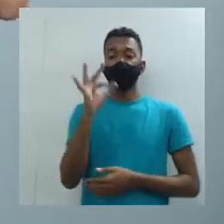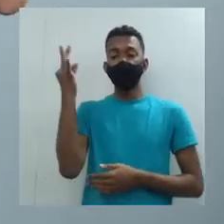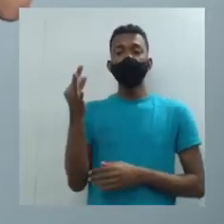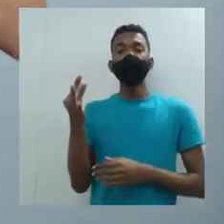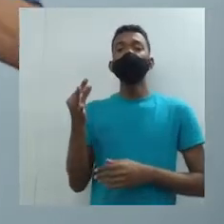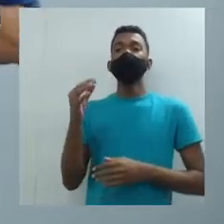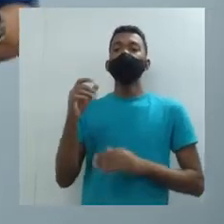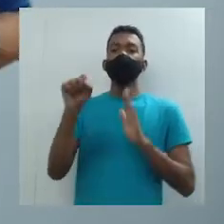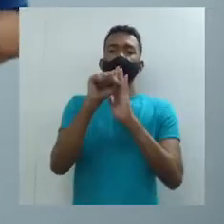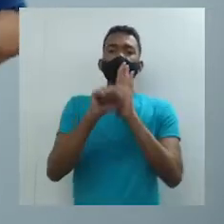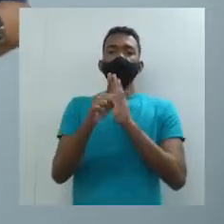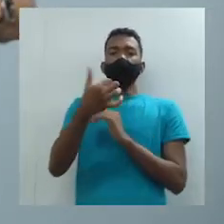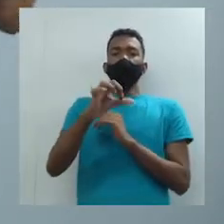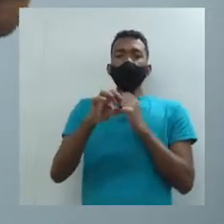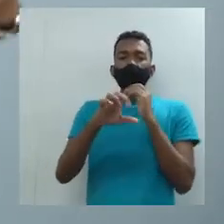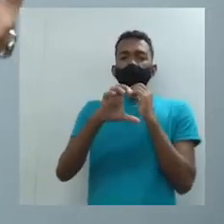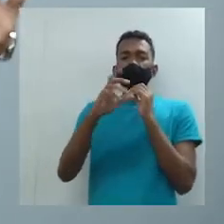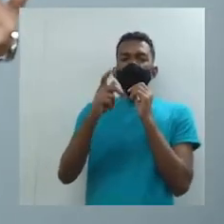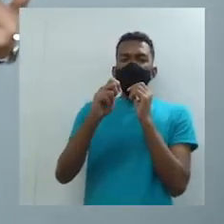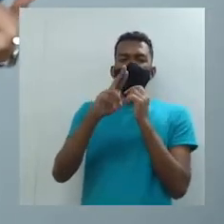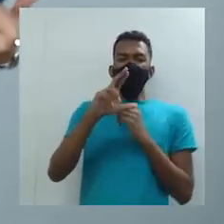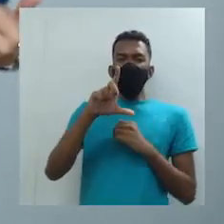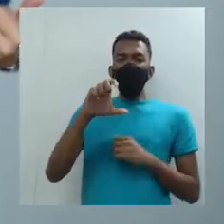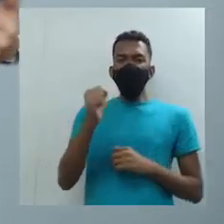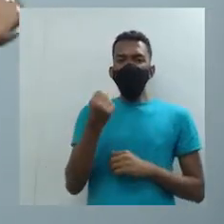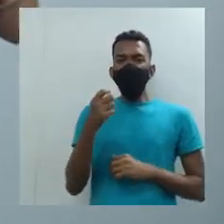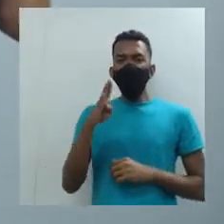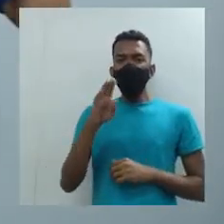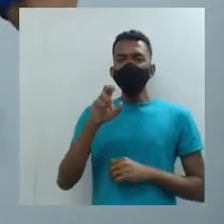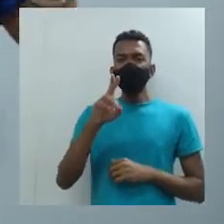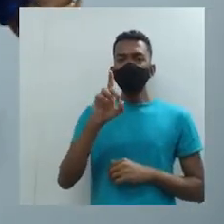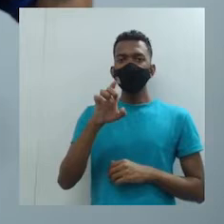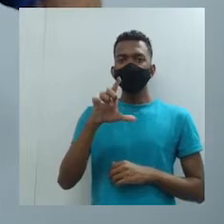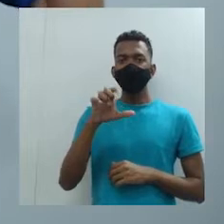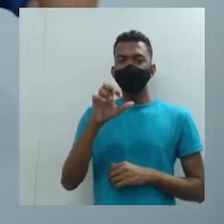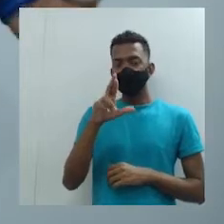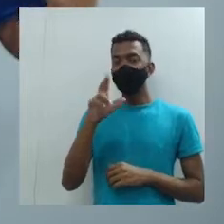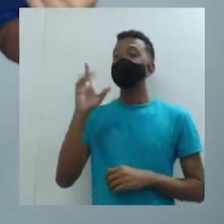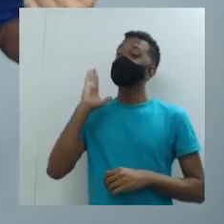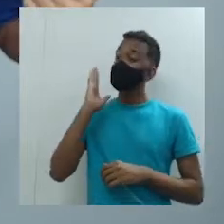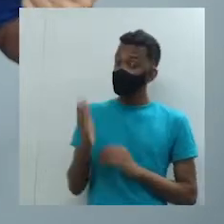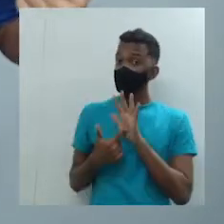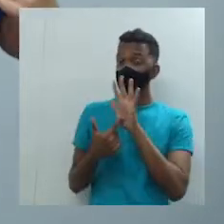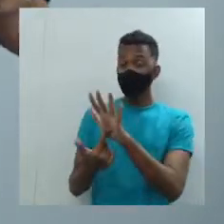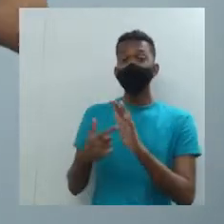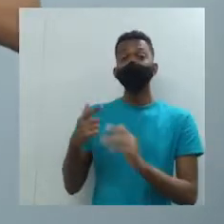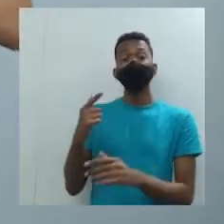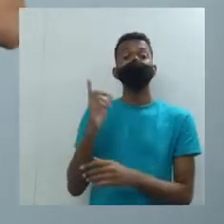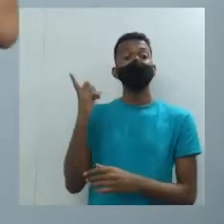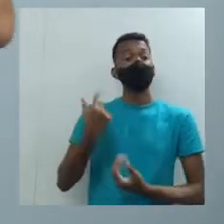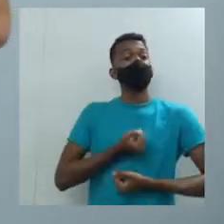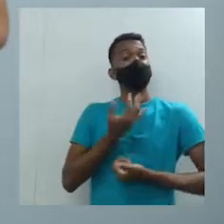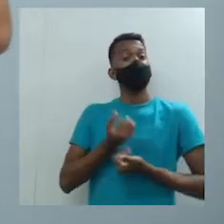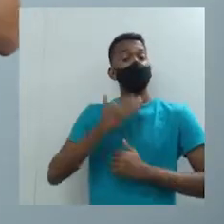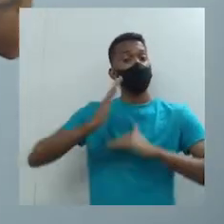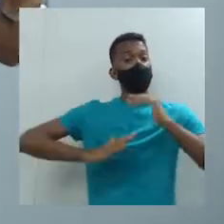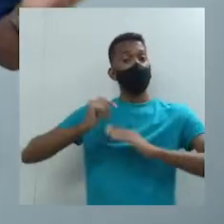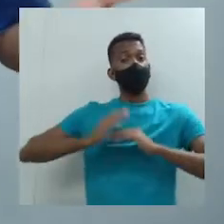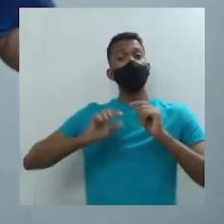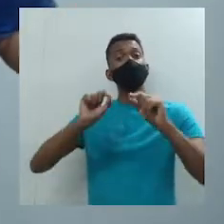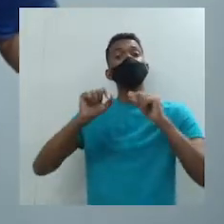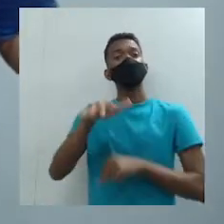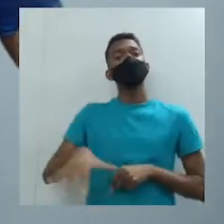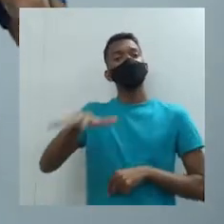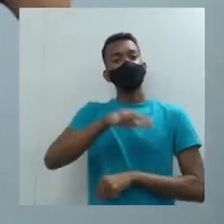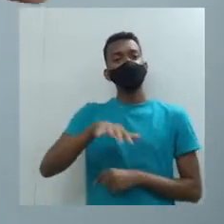XIX. Charles Baudelaire, ele é interessante estudar, ele é colocado como um dos grandes poetas. Ele faz parte tanto da questão